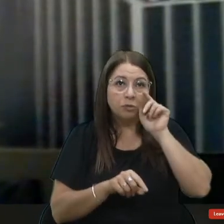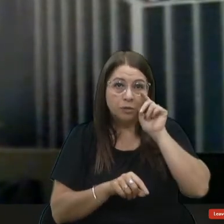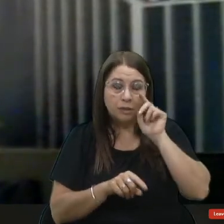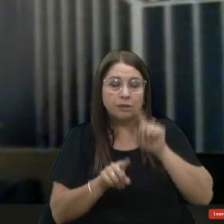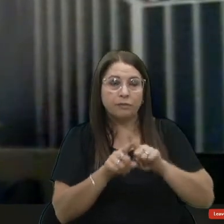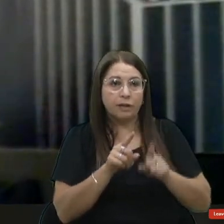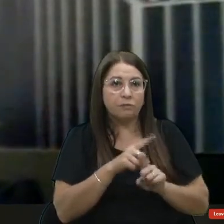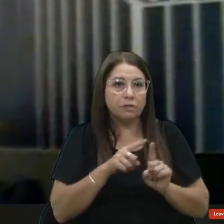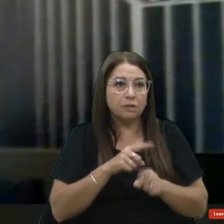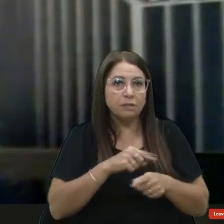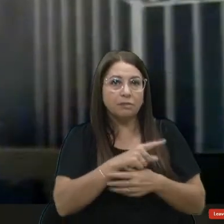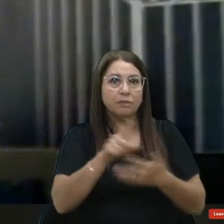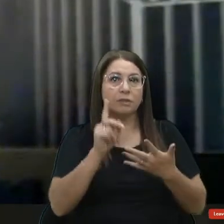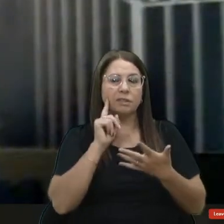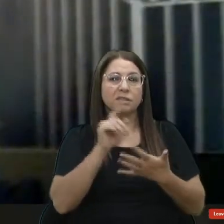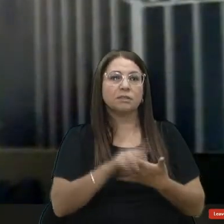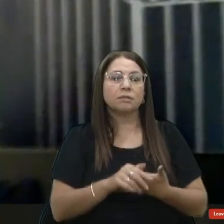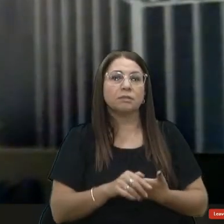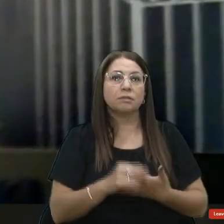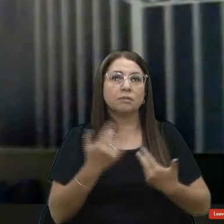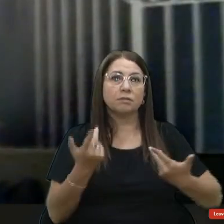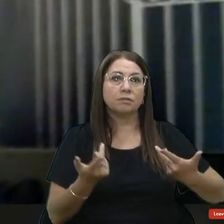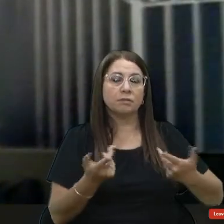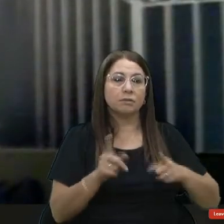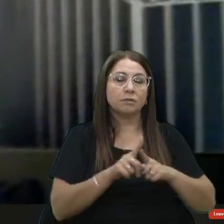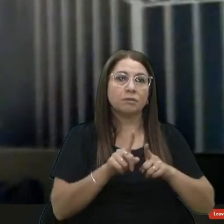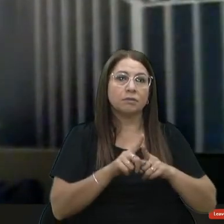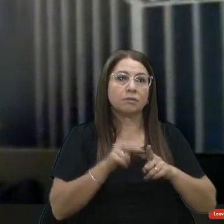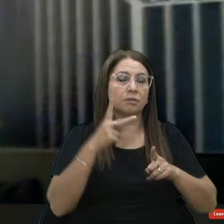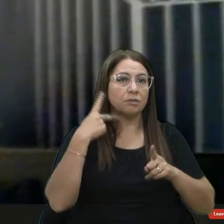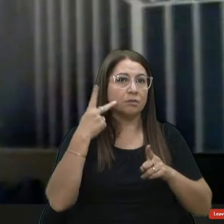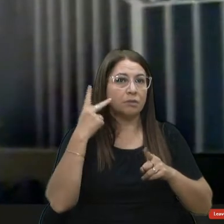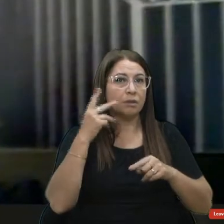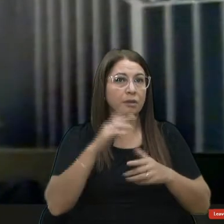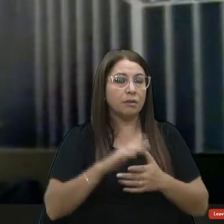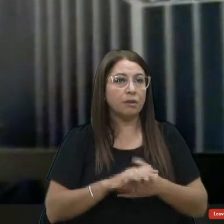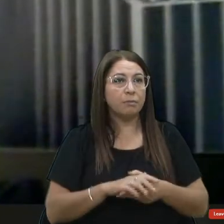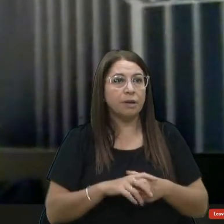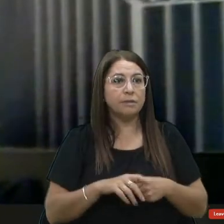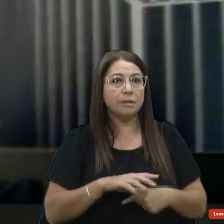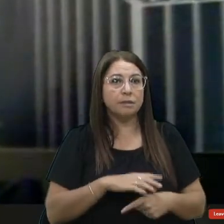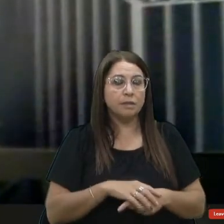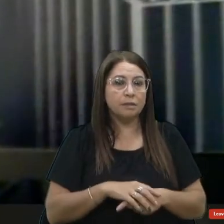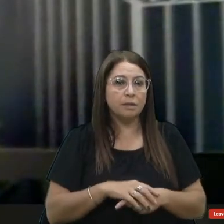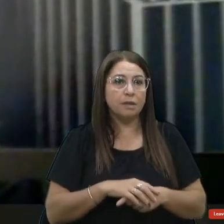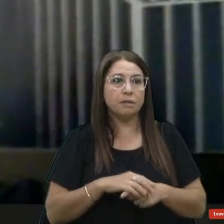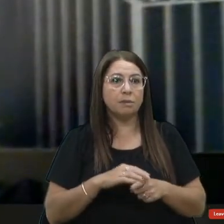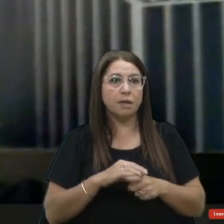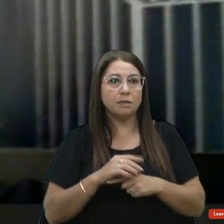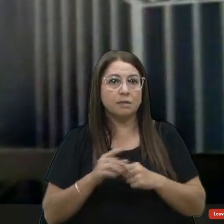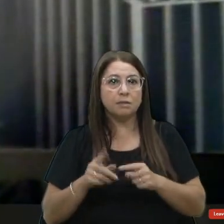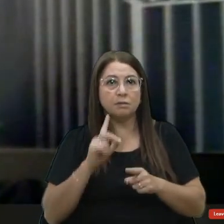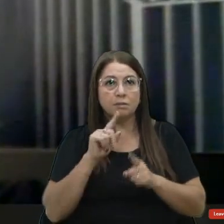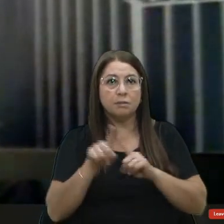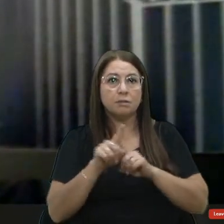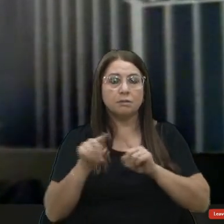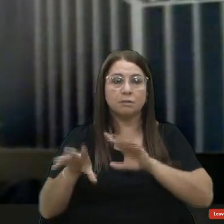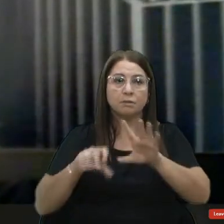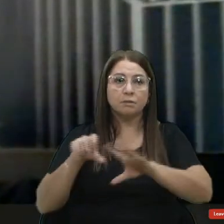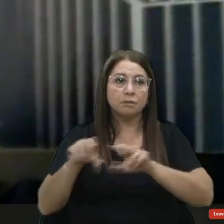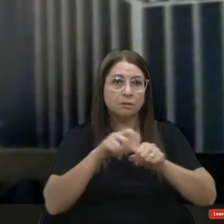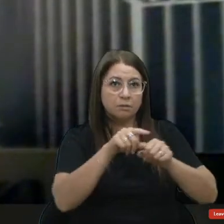eu cobro do governo federal também, uma política mais efetiva na busca